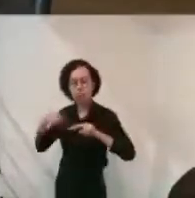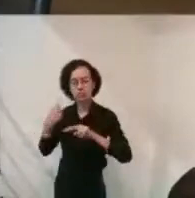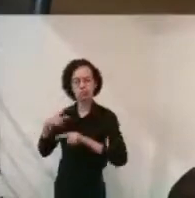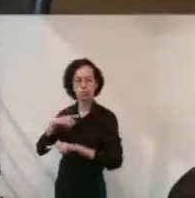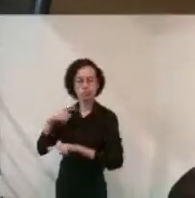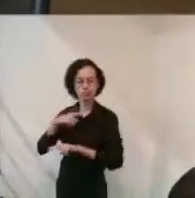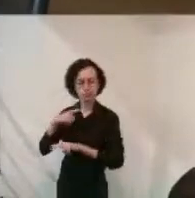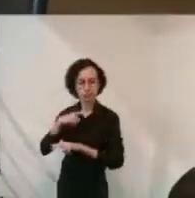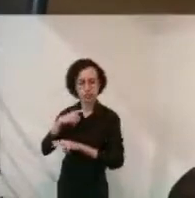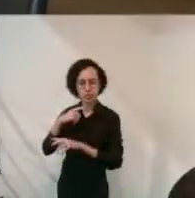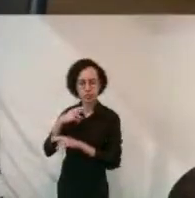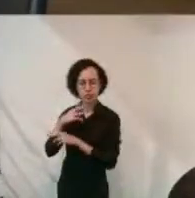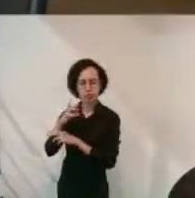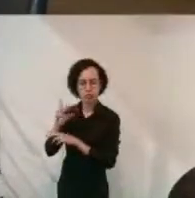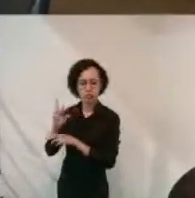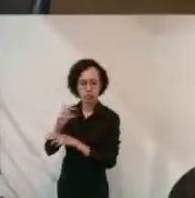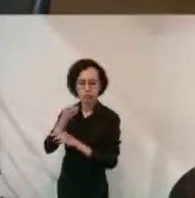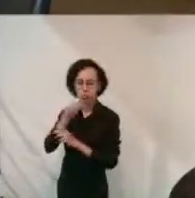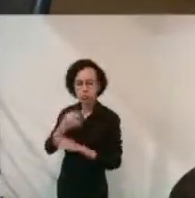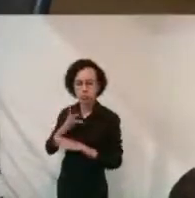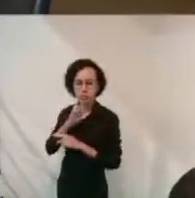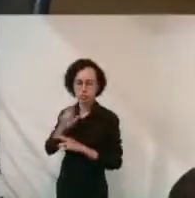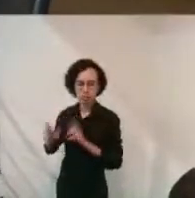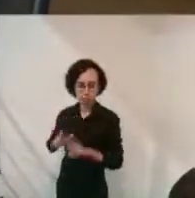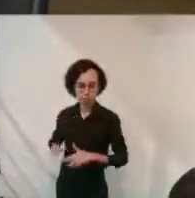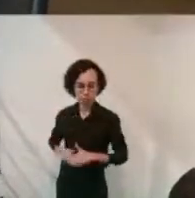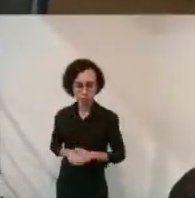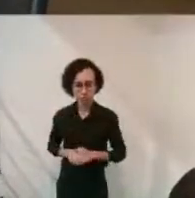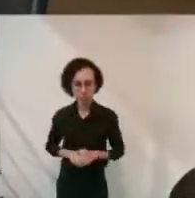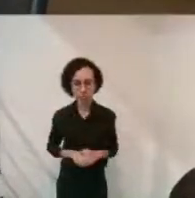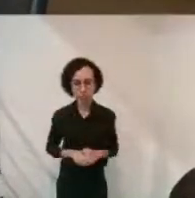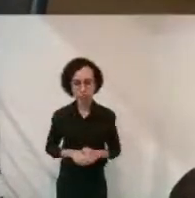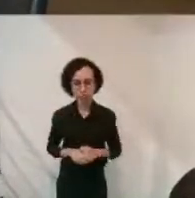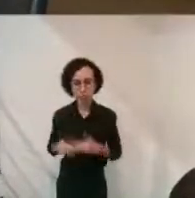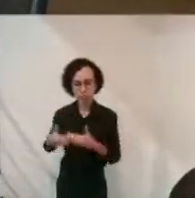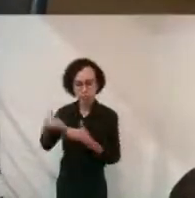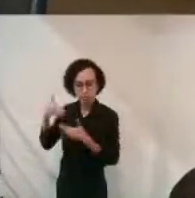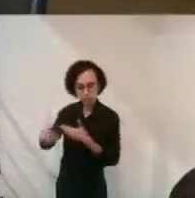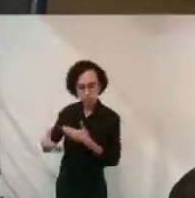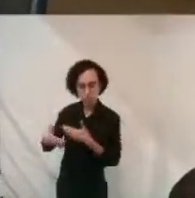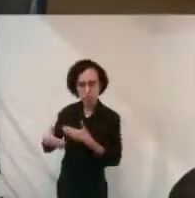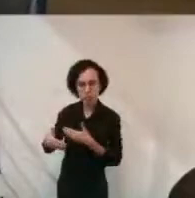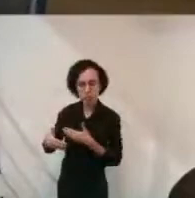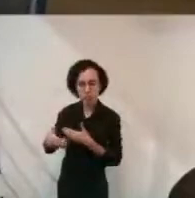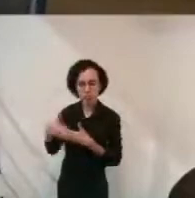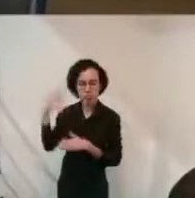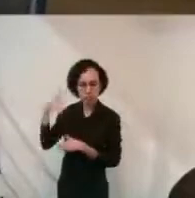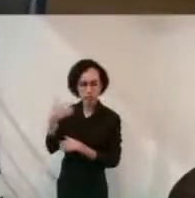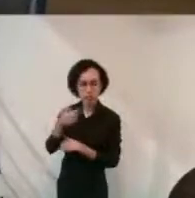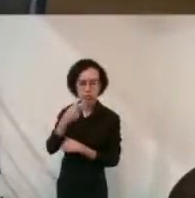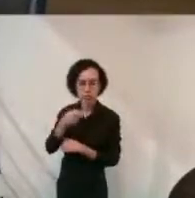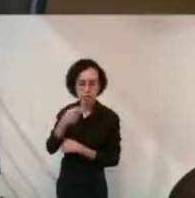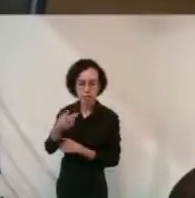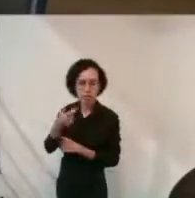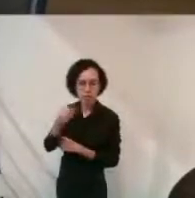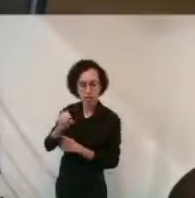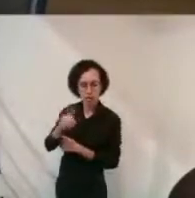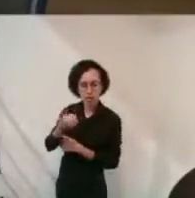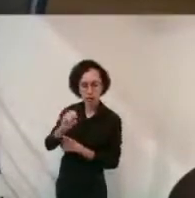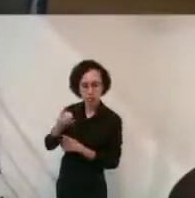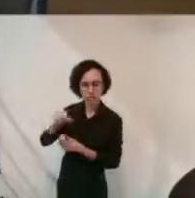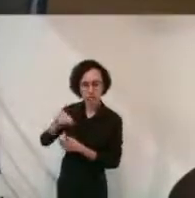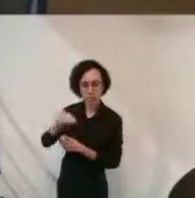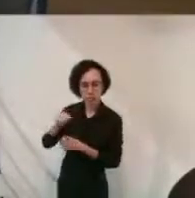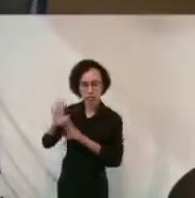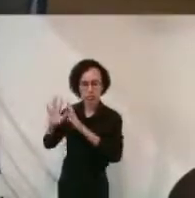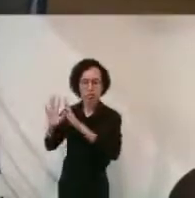efetivos e resolutivos. A organização me pediu para que os próximos palestrantes falem 10 minutos, porque, na verdade, como eu falei desde o início,